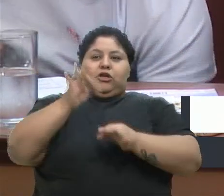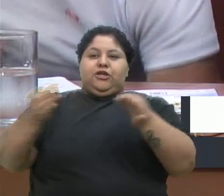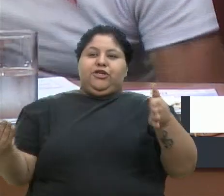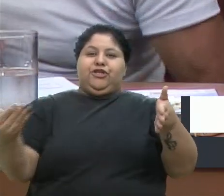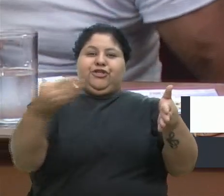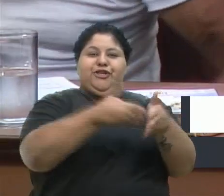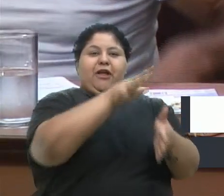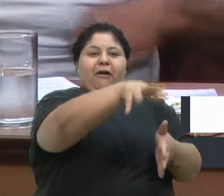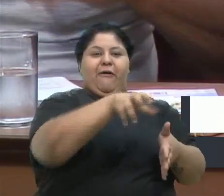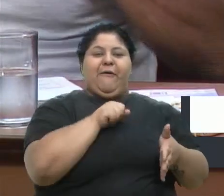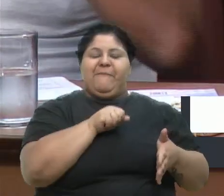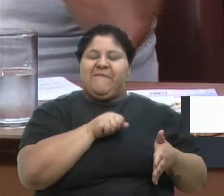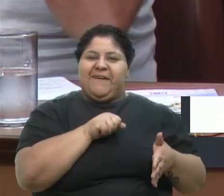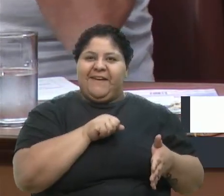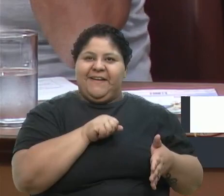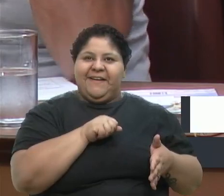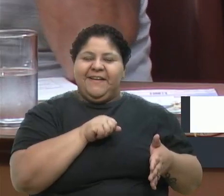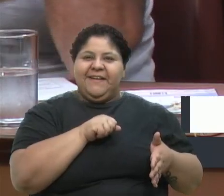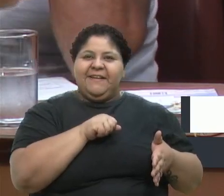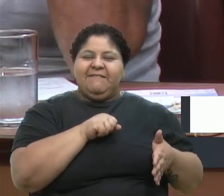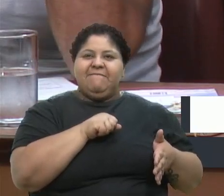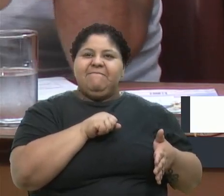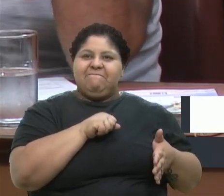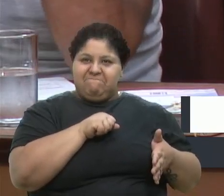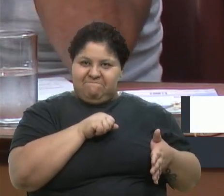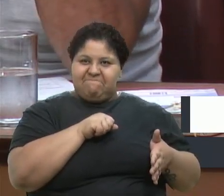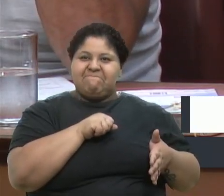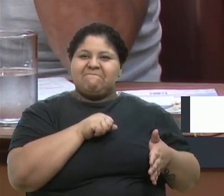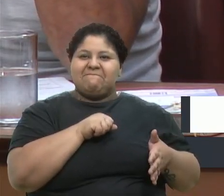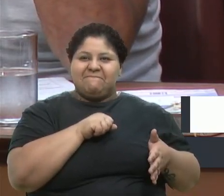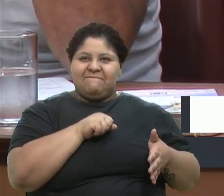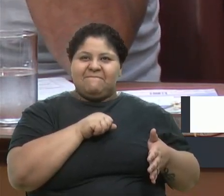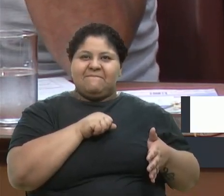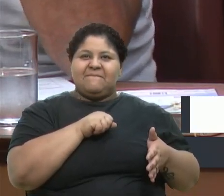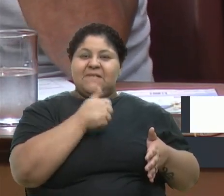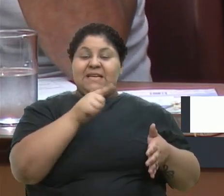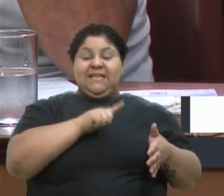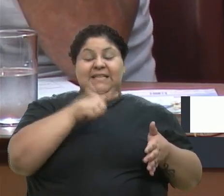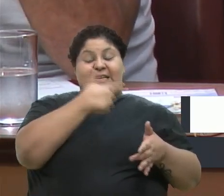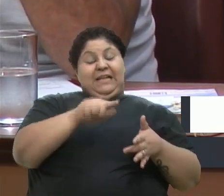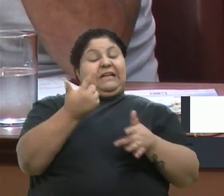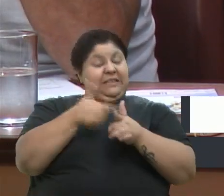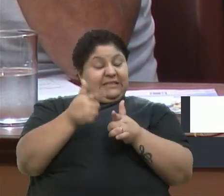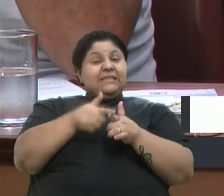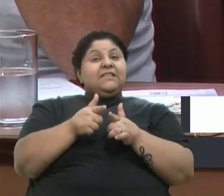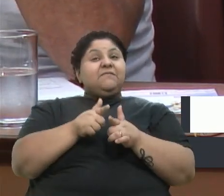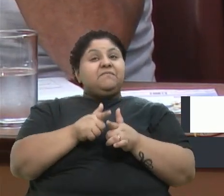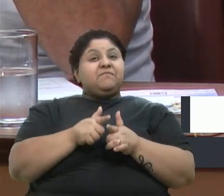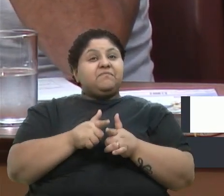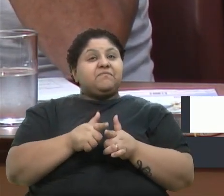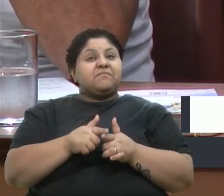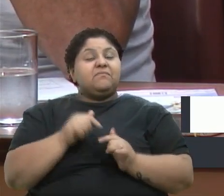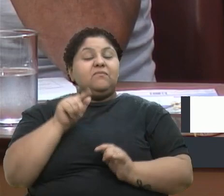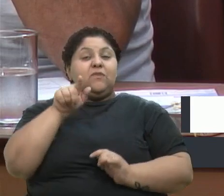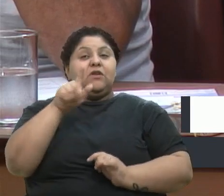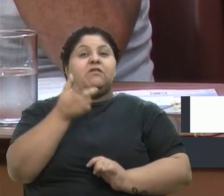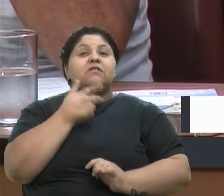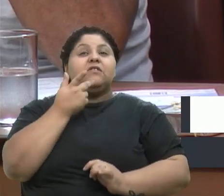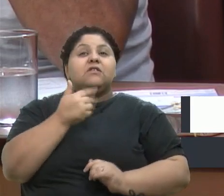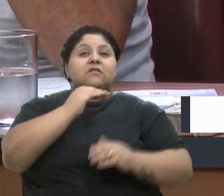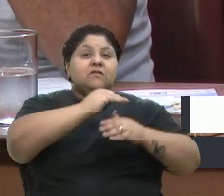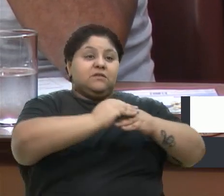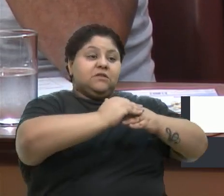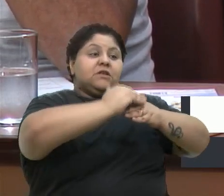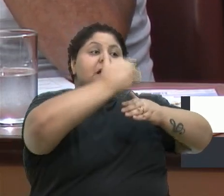daí porque nós temos que pagar nossas dívidas, né? A outra situação, vereador, quando o senhor fala em laptop,